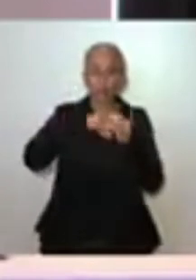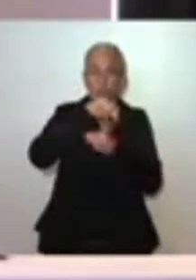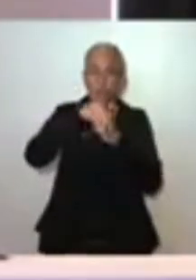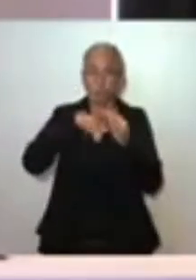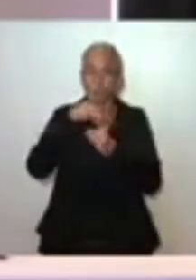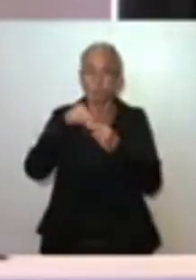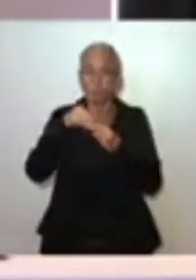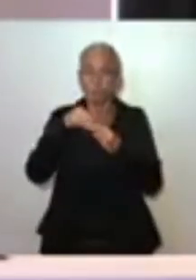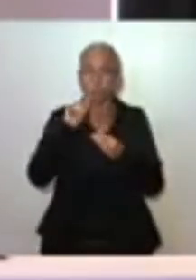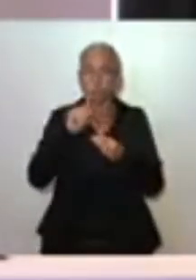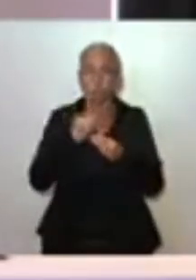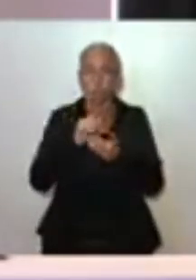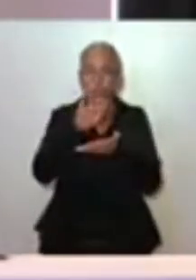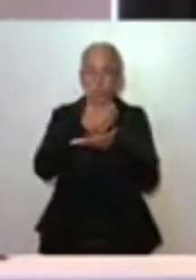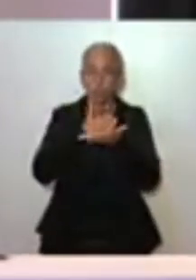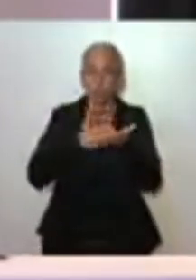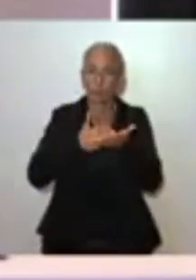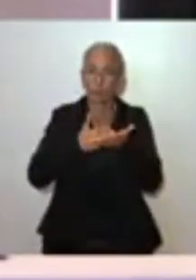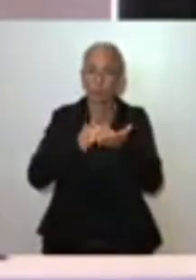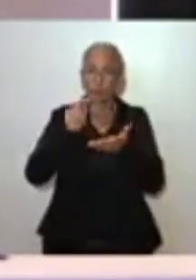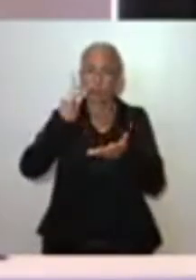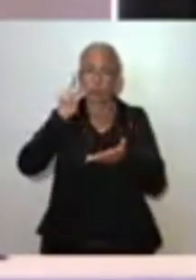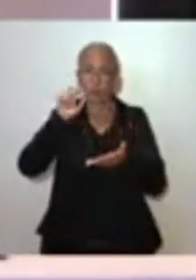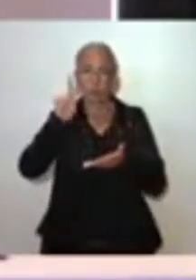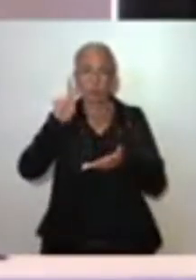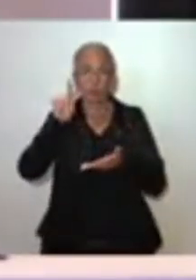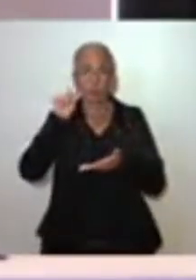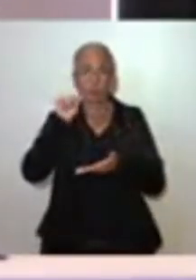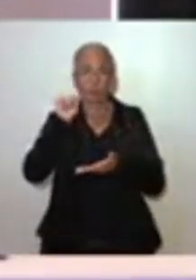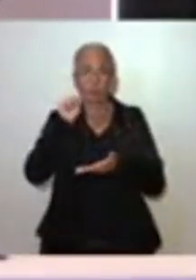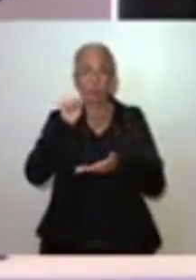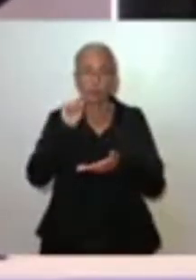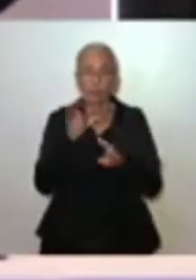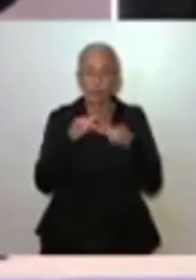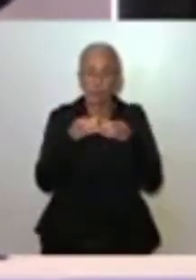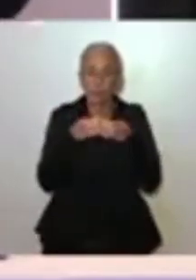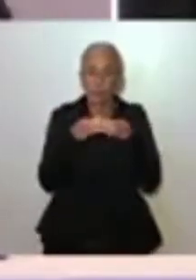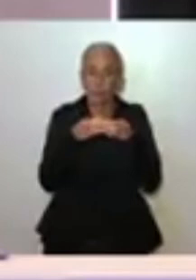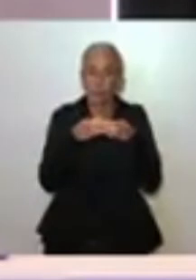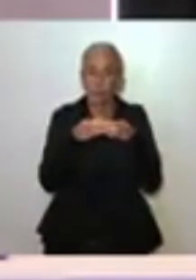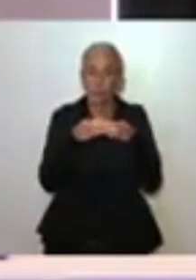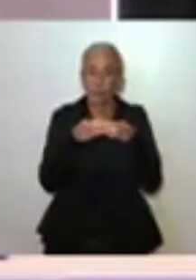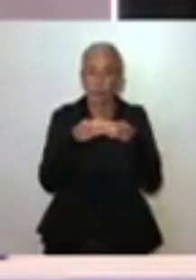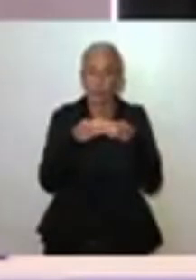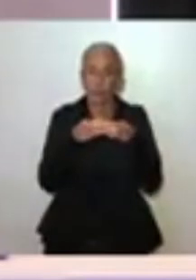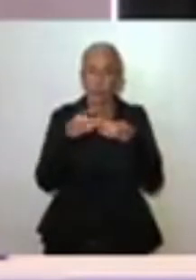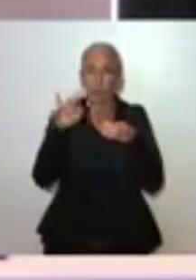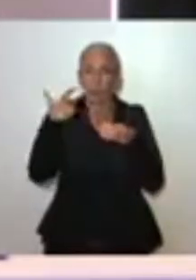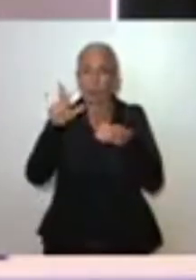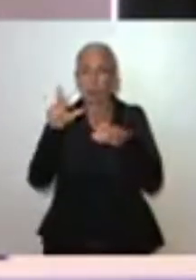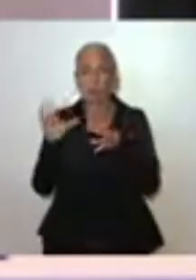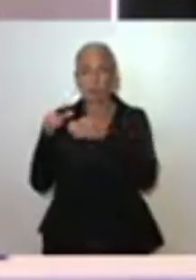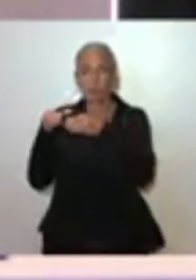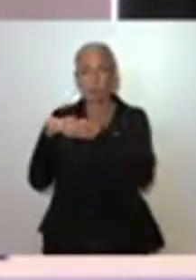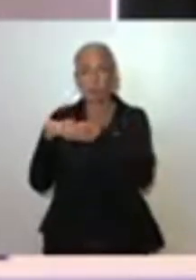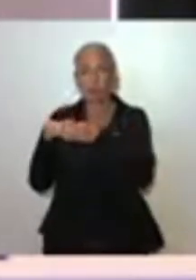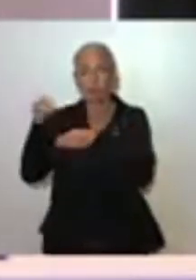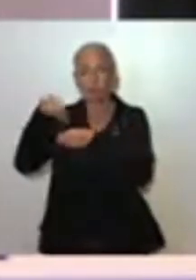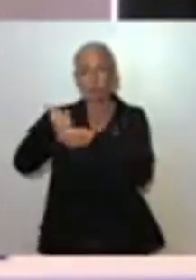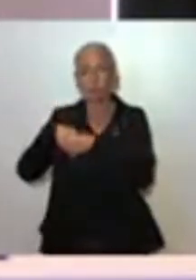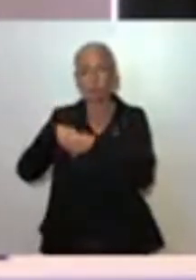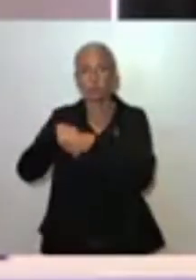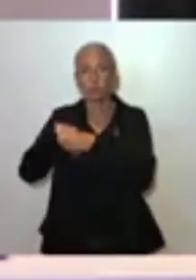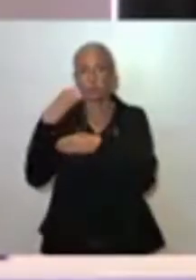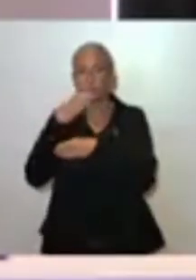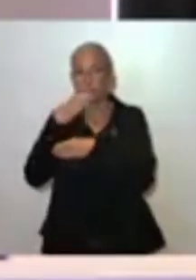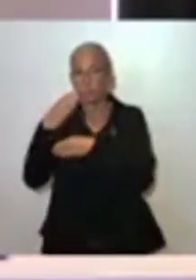assim a metade das vagas é preenchido pelo voto no distrito EA outra metade é preenchida pelo voto